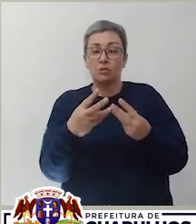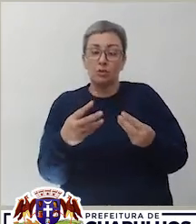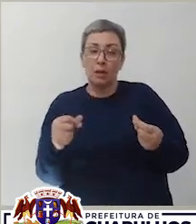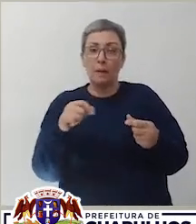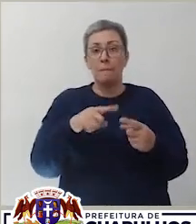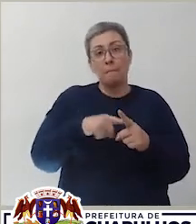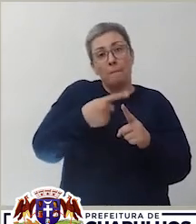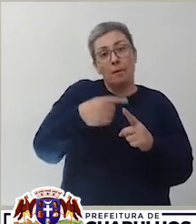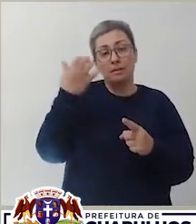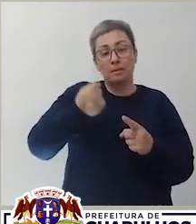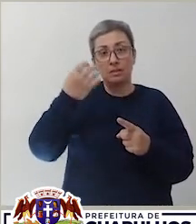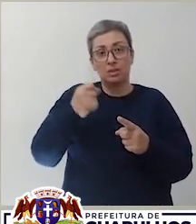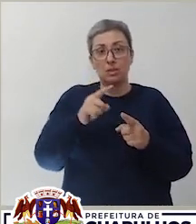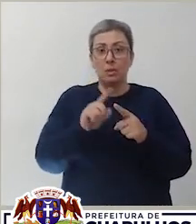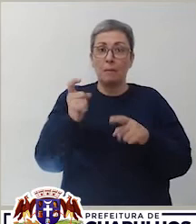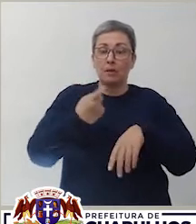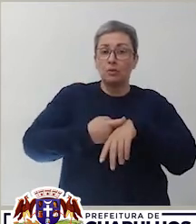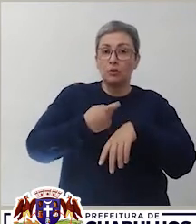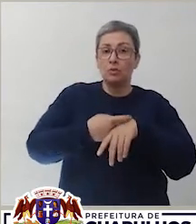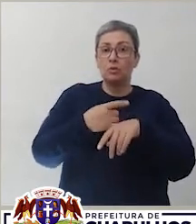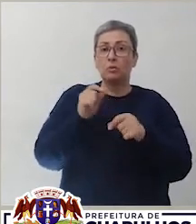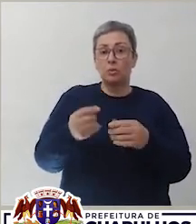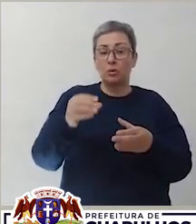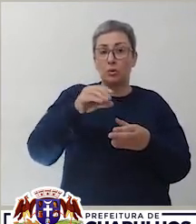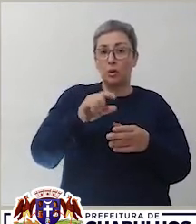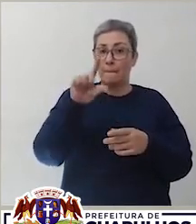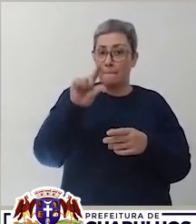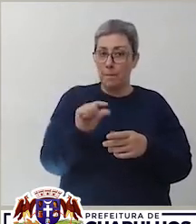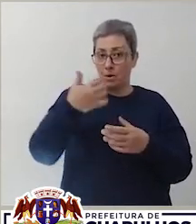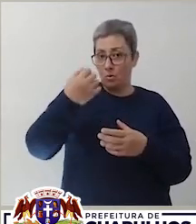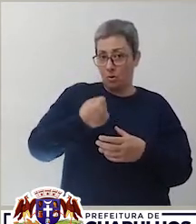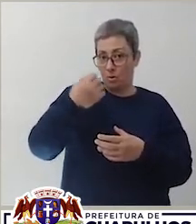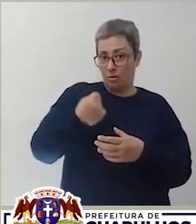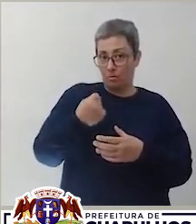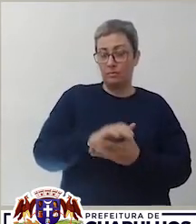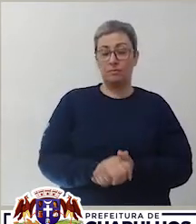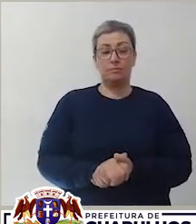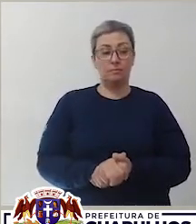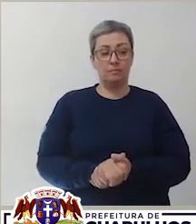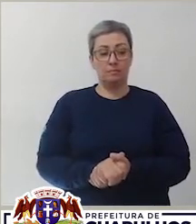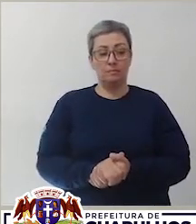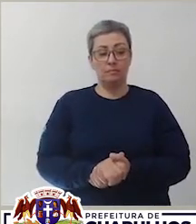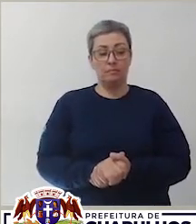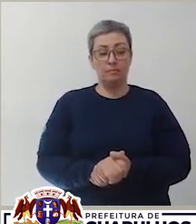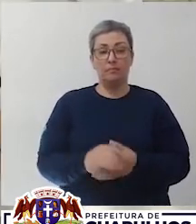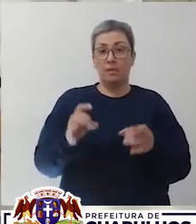gosta mais molinho põe um pouco mais de leite, quiser mais firme coloca menos, né.